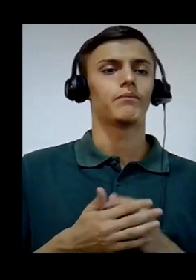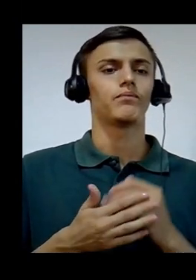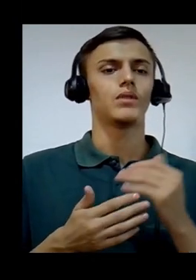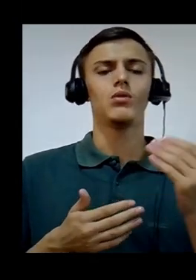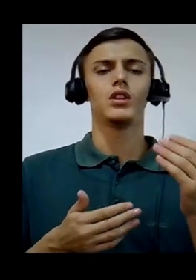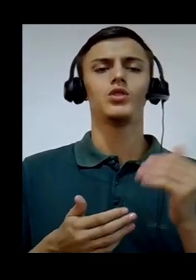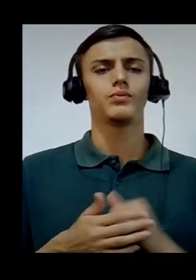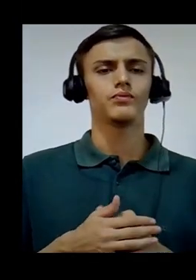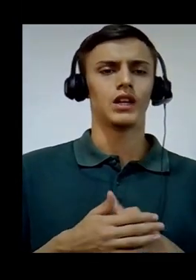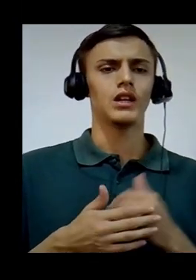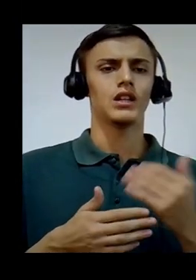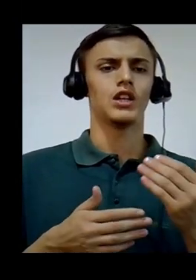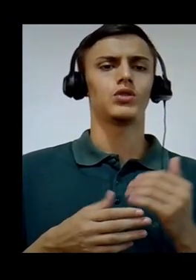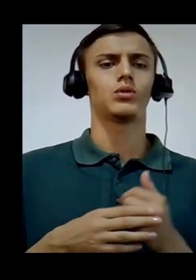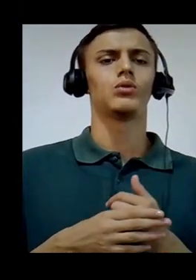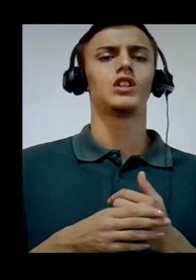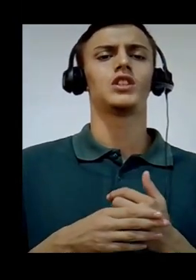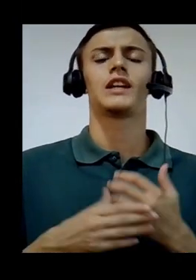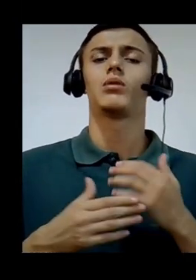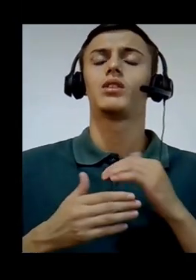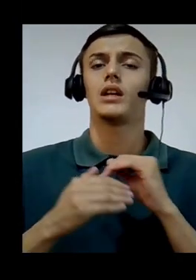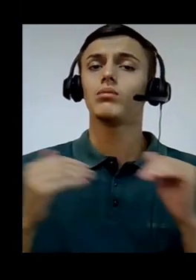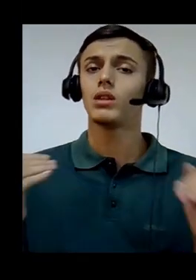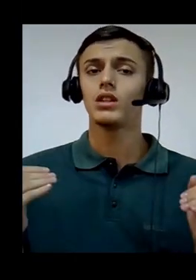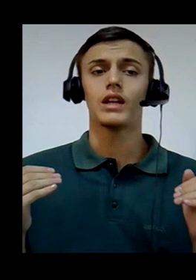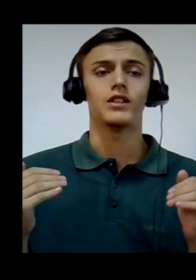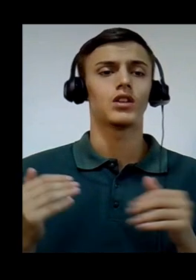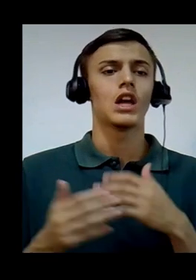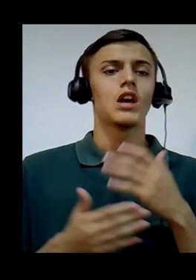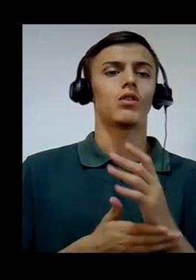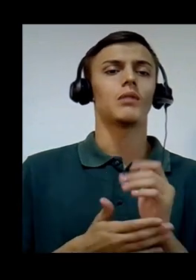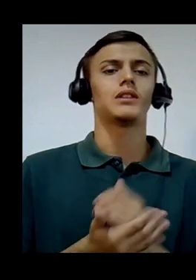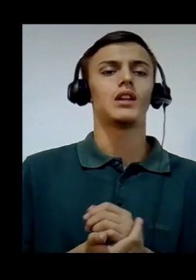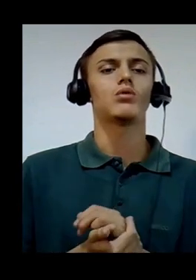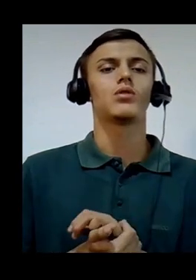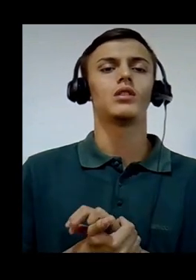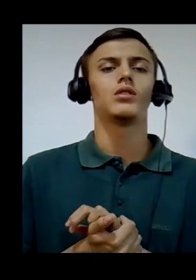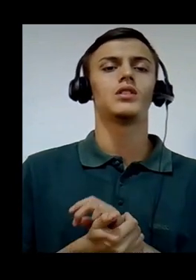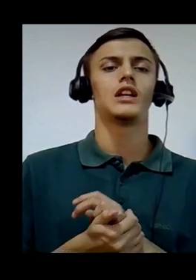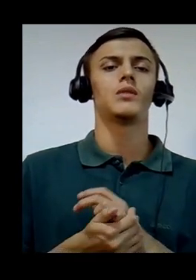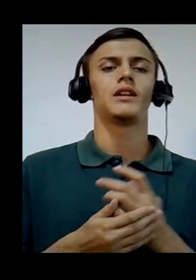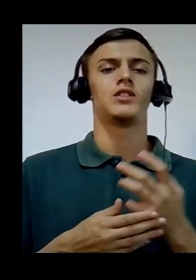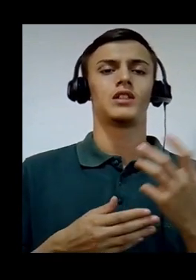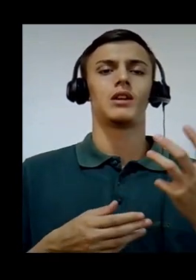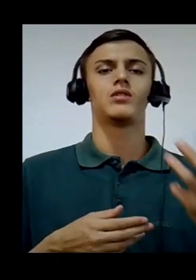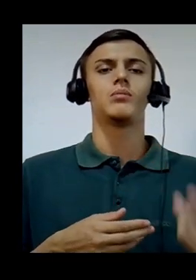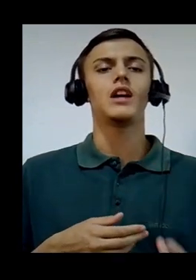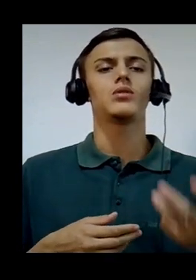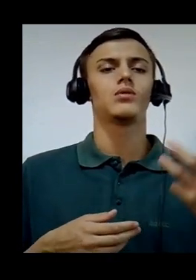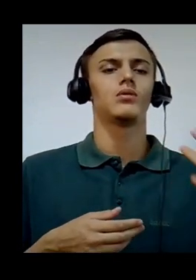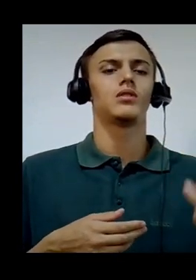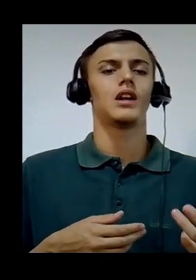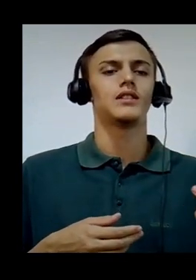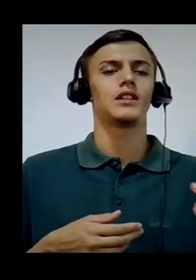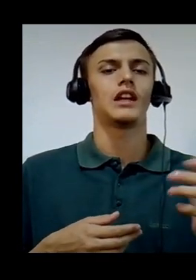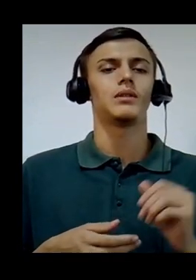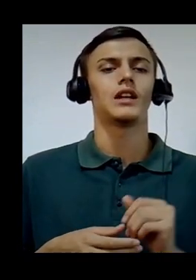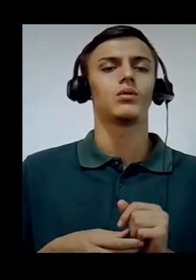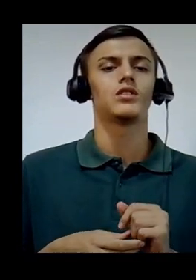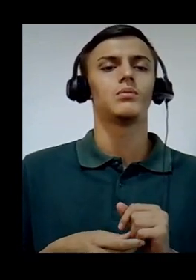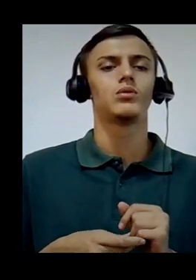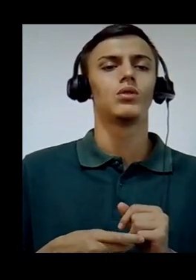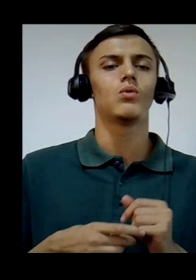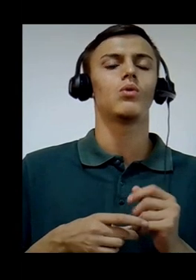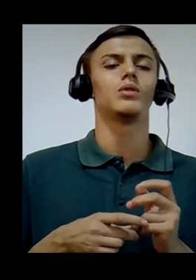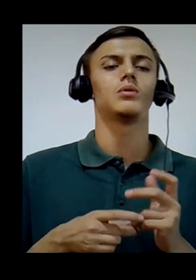ambientalmente adequada. E o lixo, né? Lixo é aquilo que já não tem utilidade. Qualquer material sólido originado de trabalhos domésticos, industriais e que é